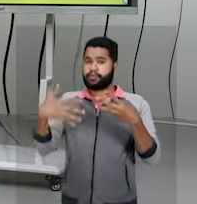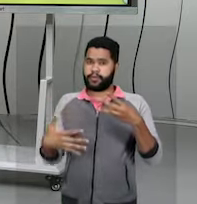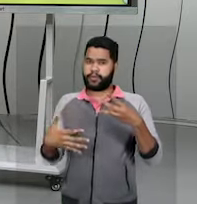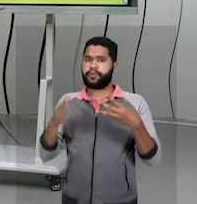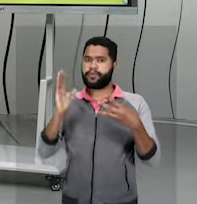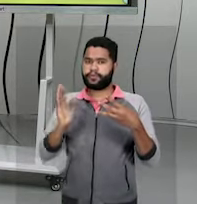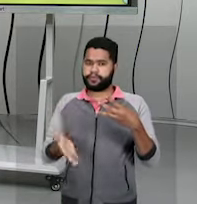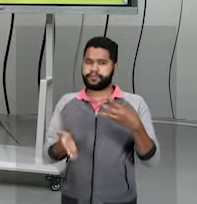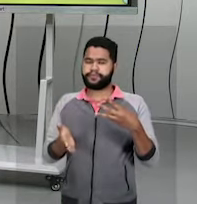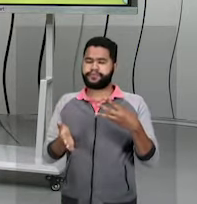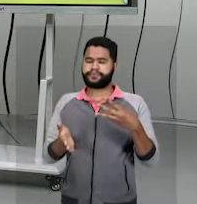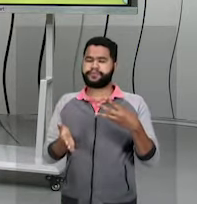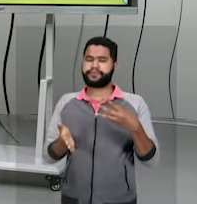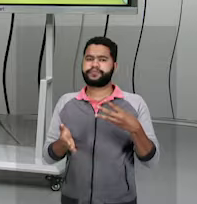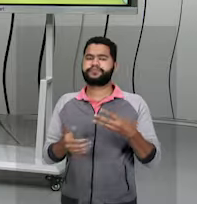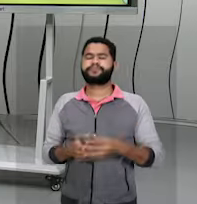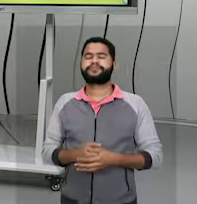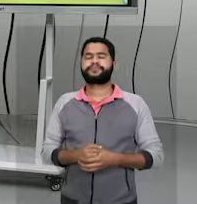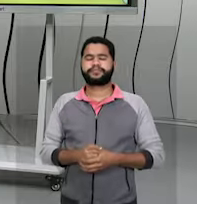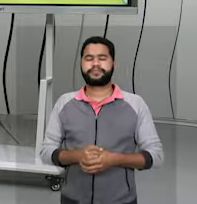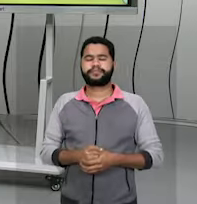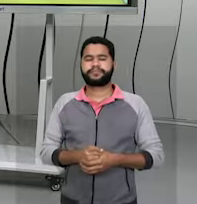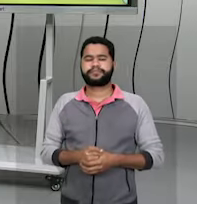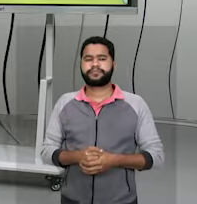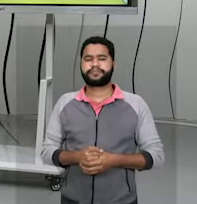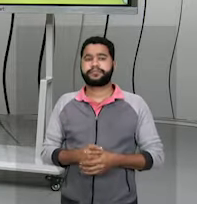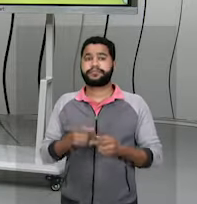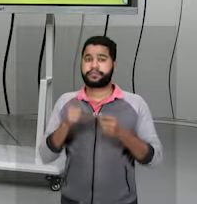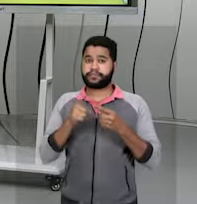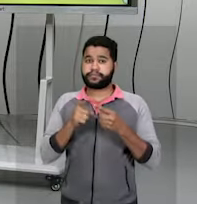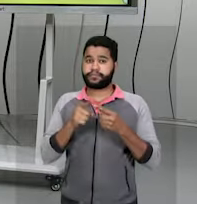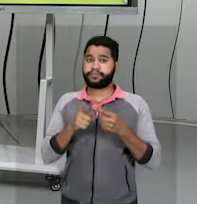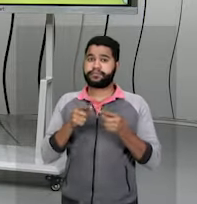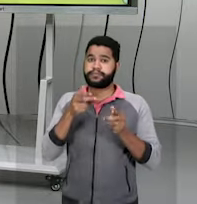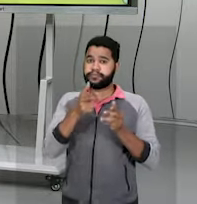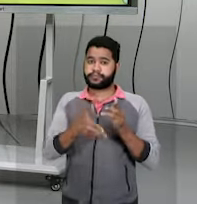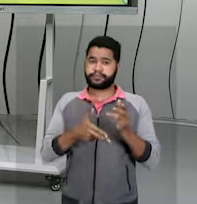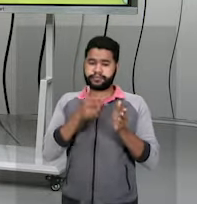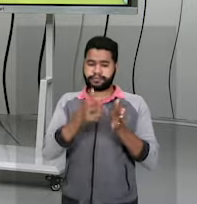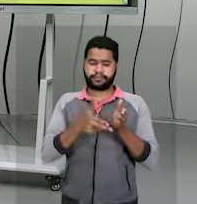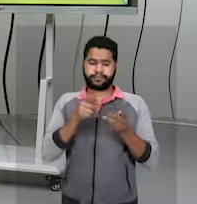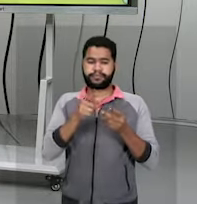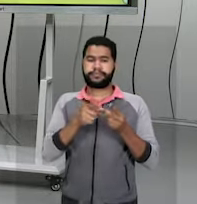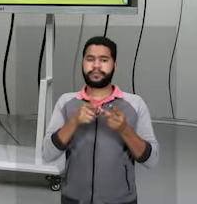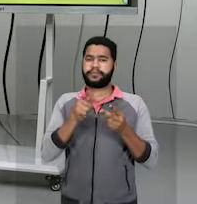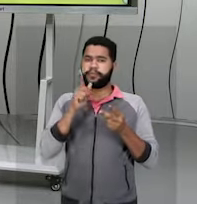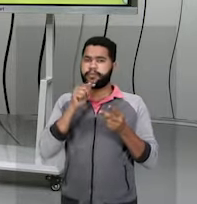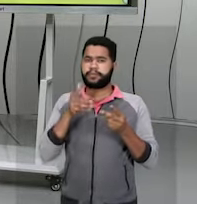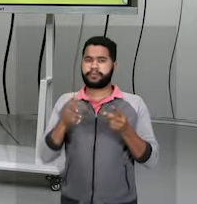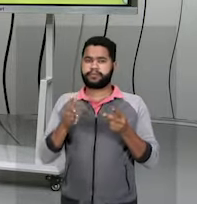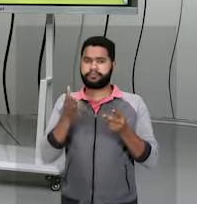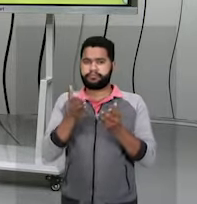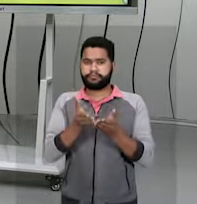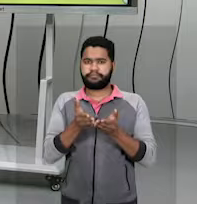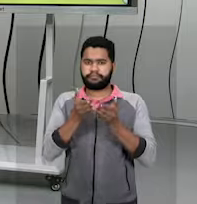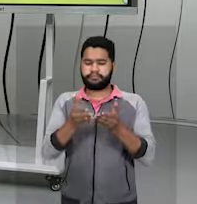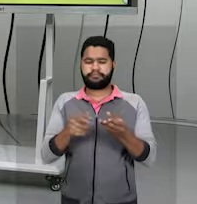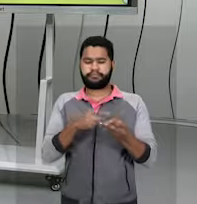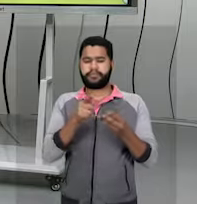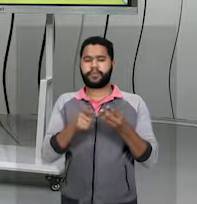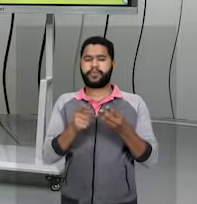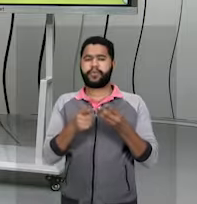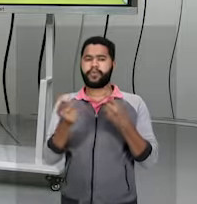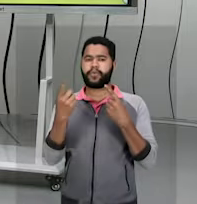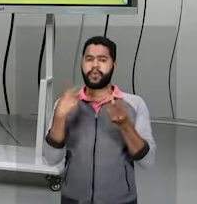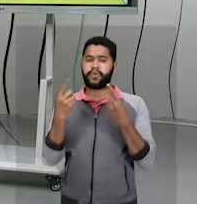três maneiras de transportar 3 tipos de transporte o Ferroviário o Marítimo e o rodoviário E